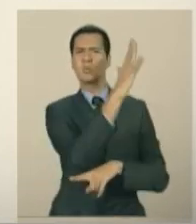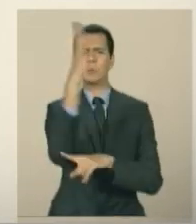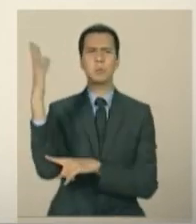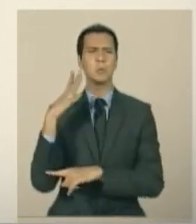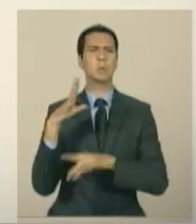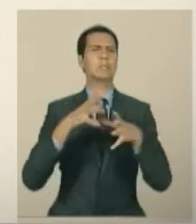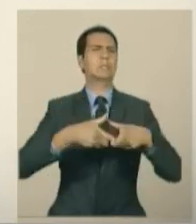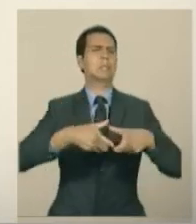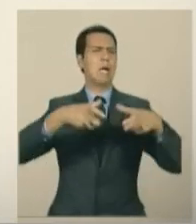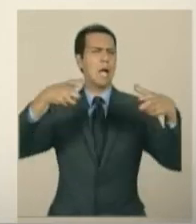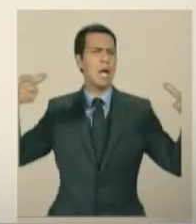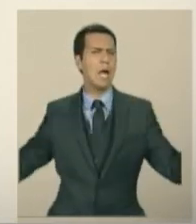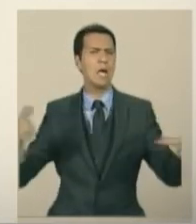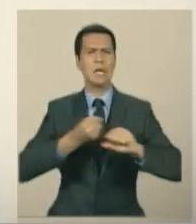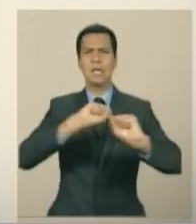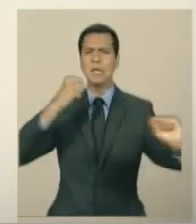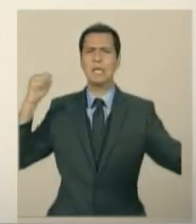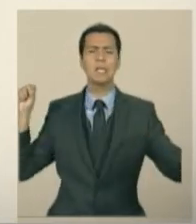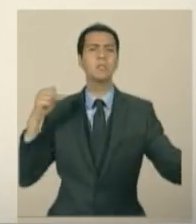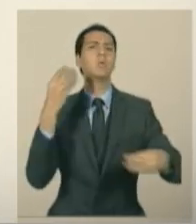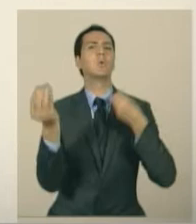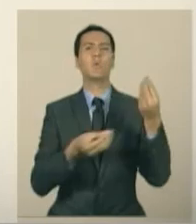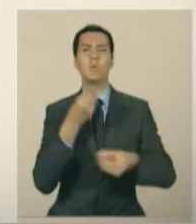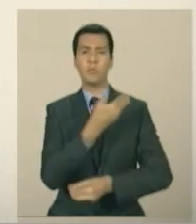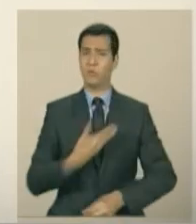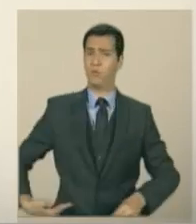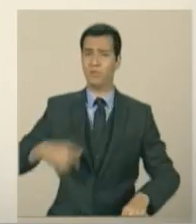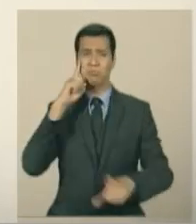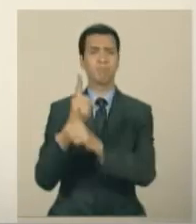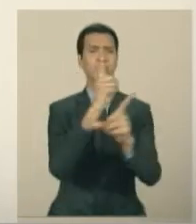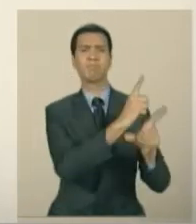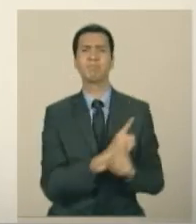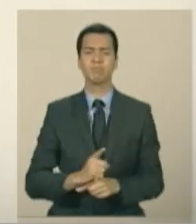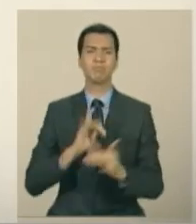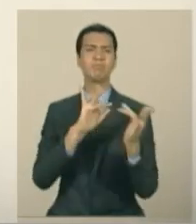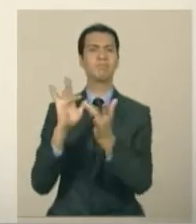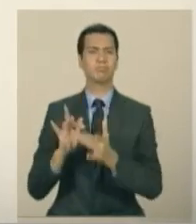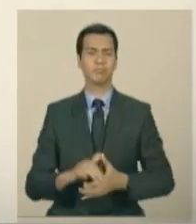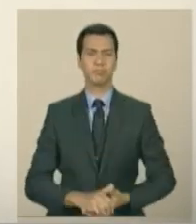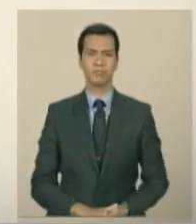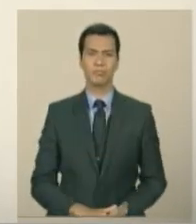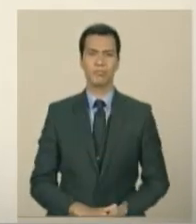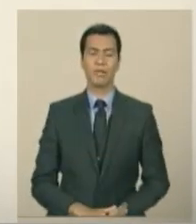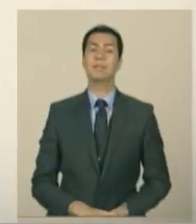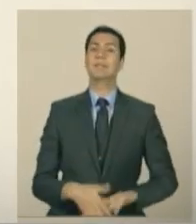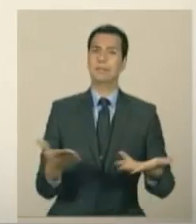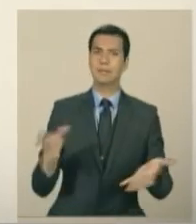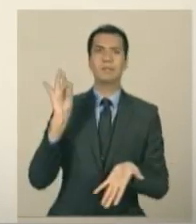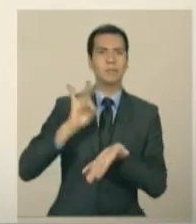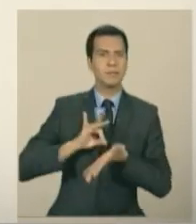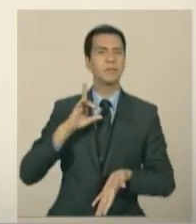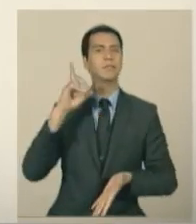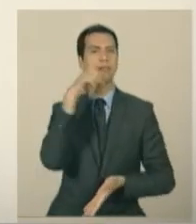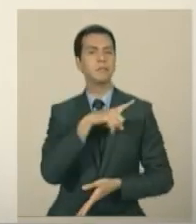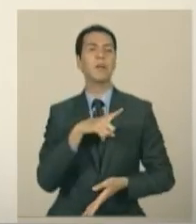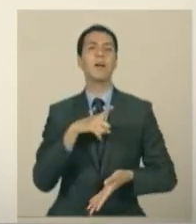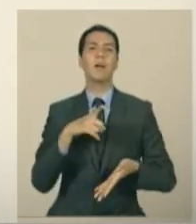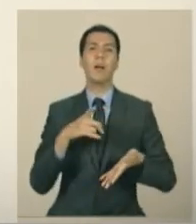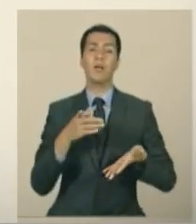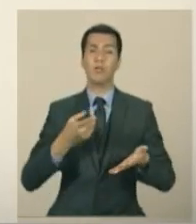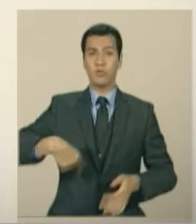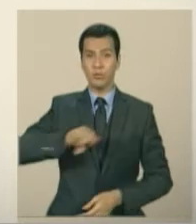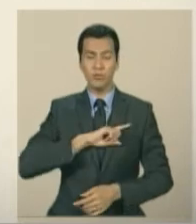é um trabalho de formiguinha antes os mais pobres é que procurava o governo em busca de ajuda